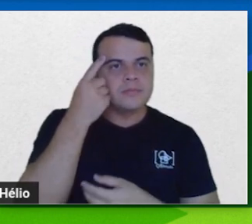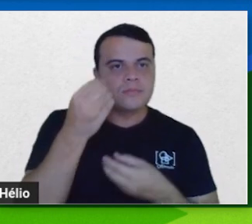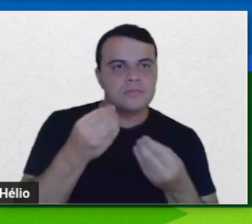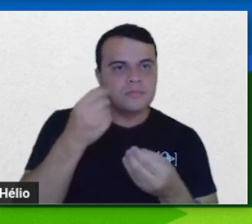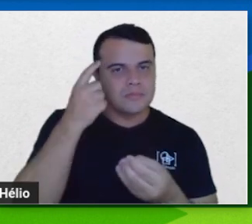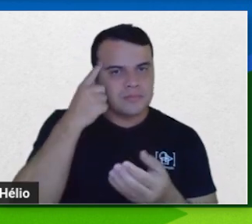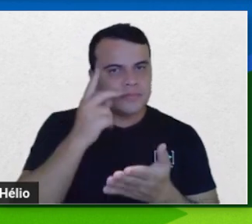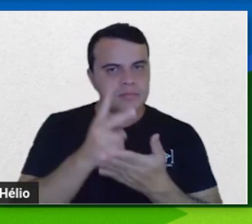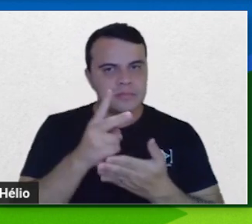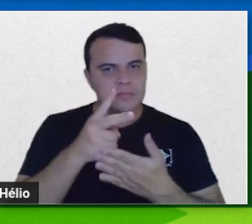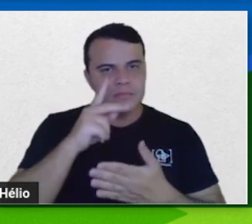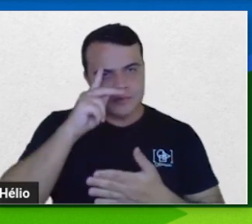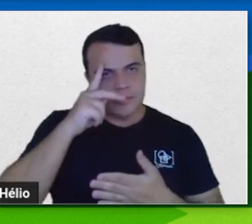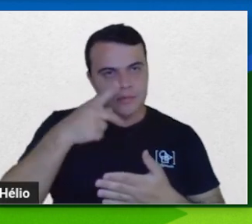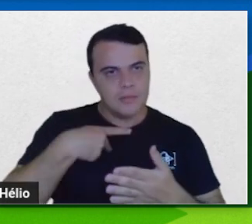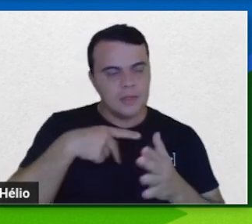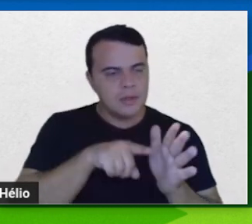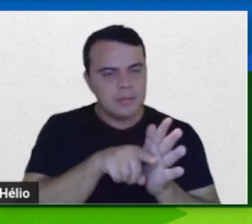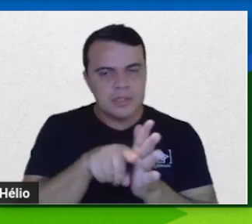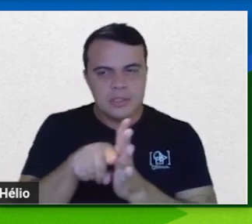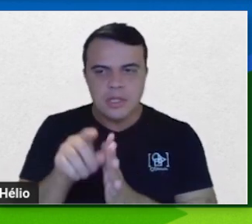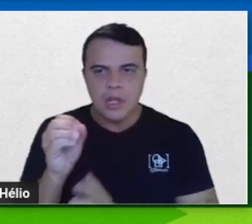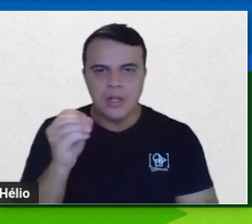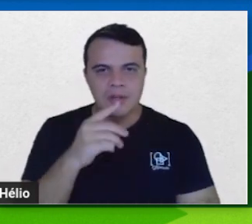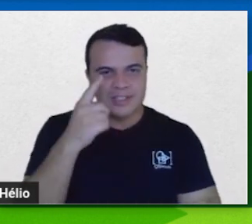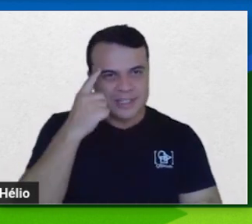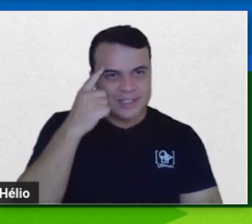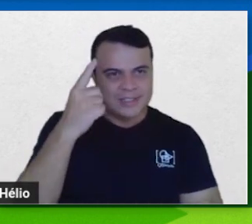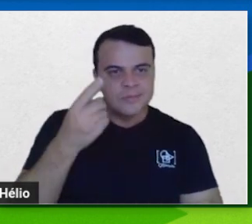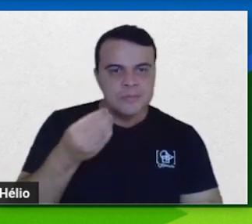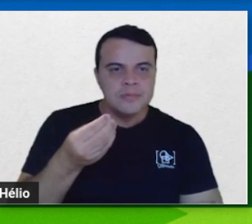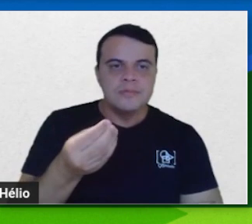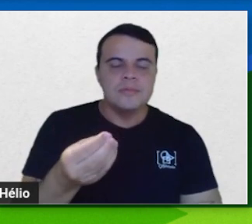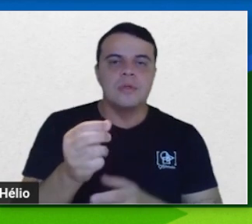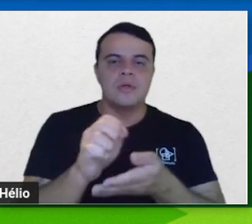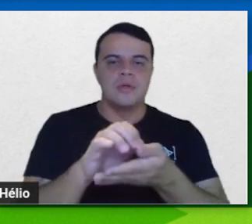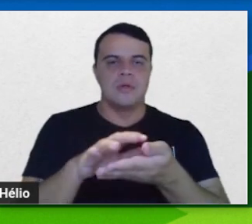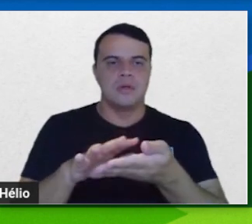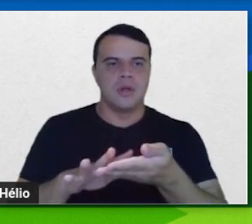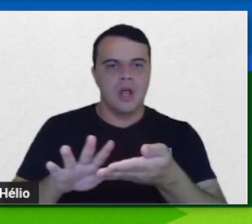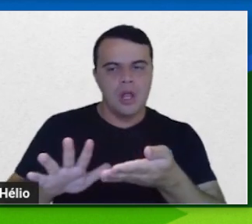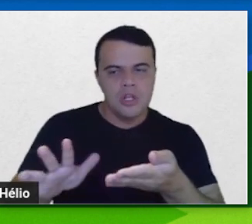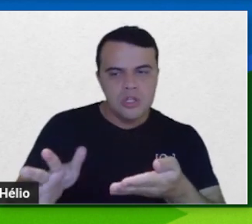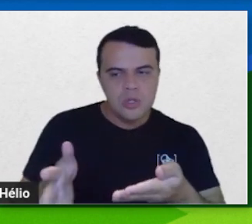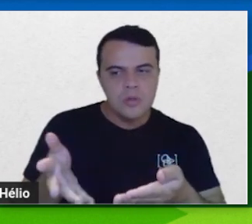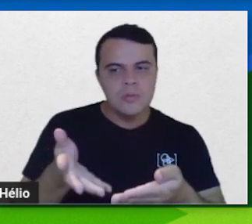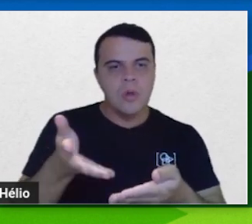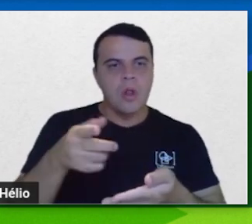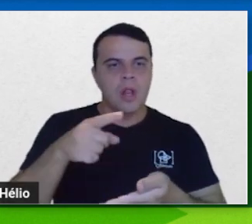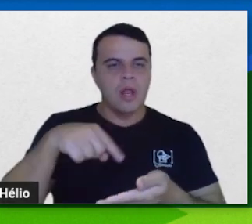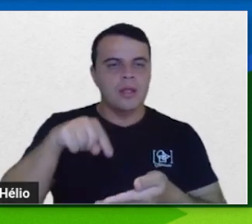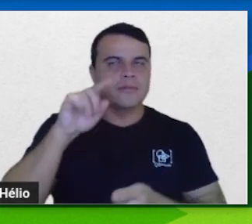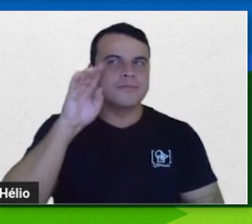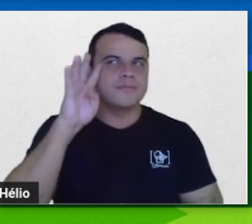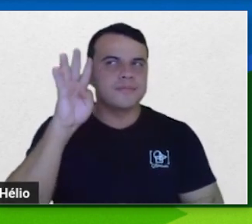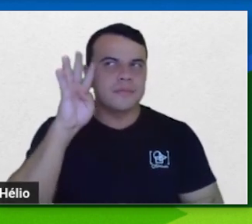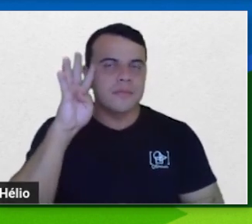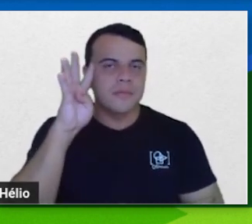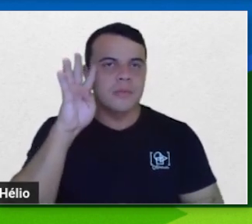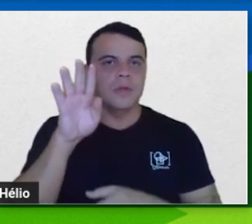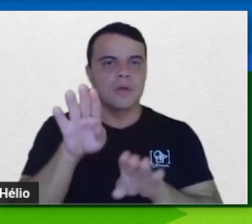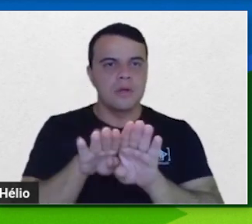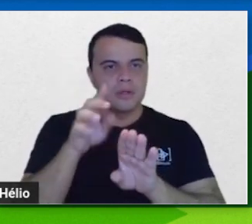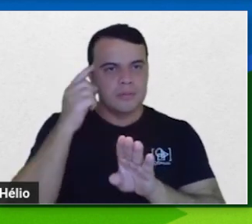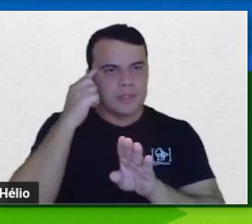em si, explorar novas ideias, oferecer atividades que estimulem a imaginação e o